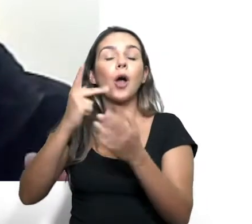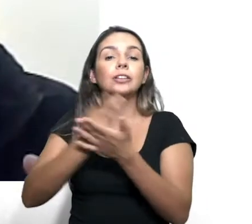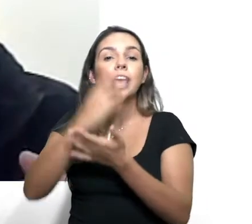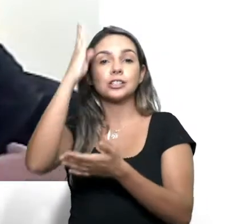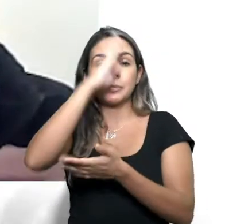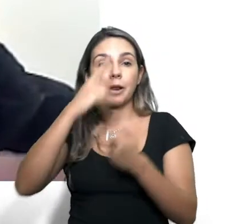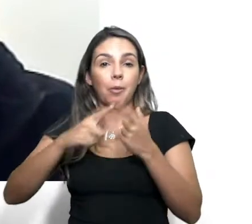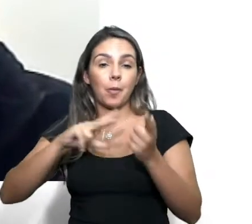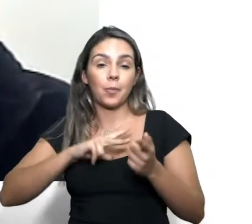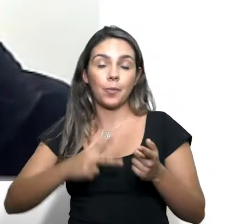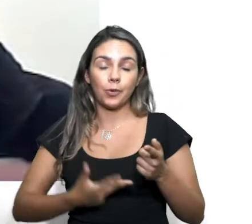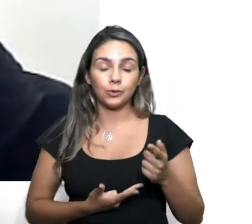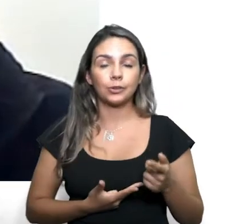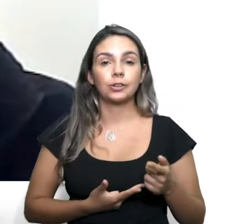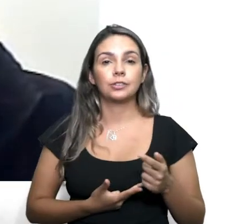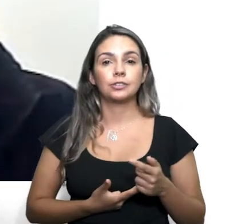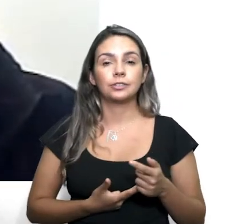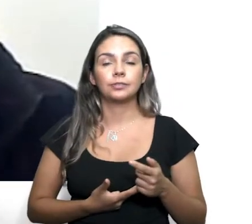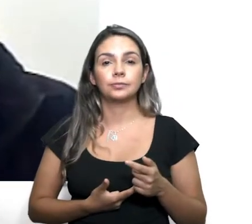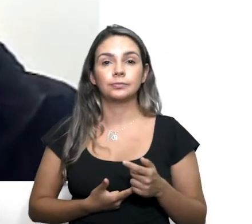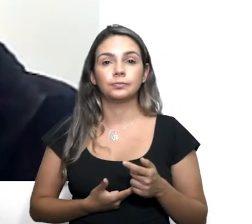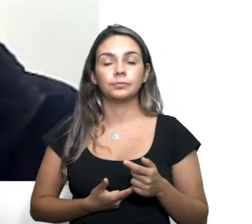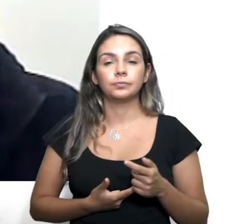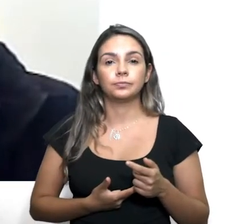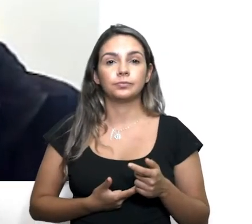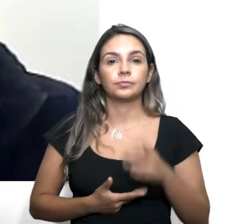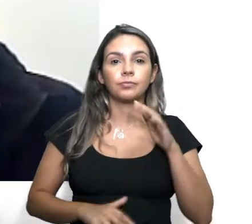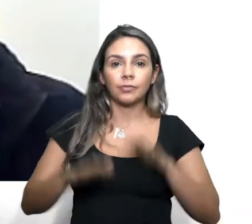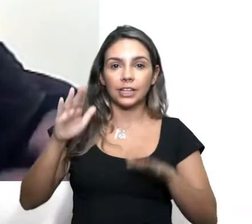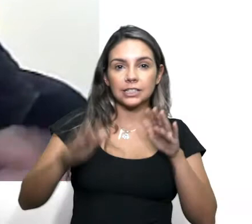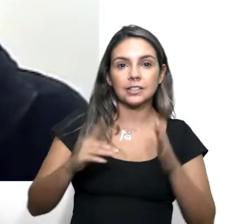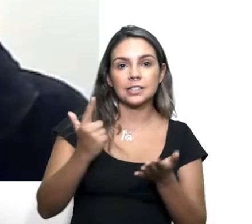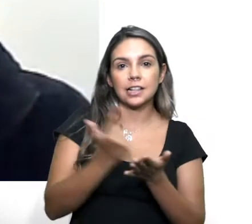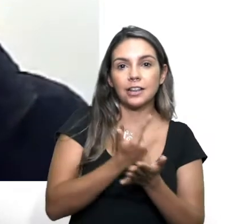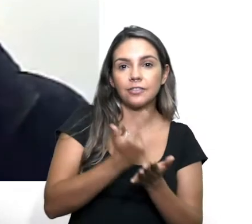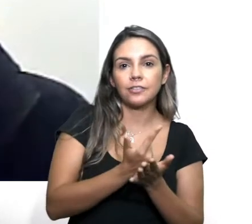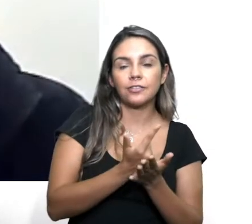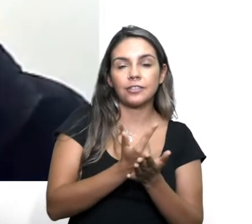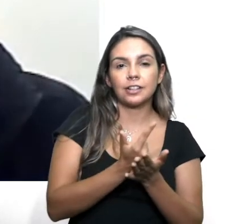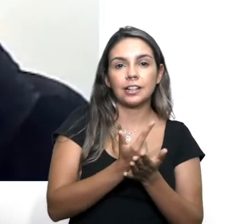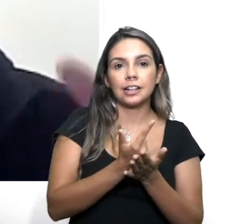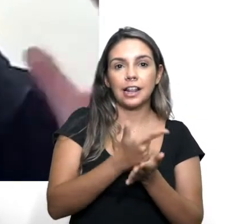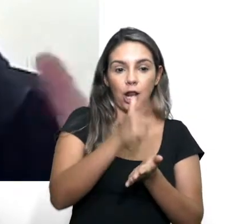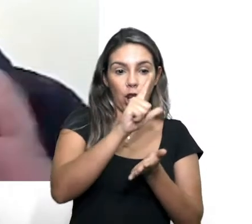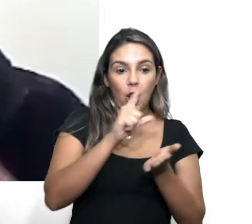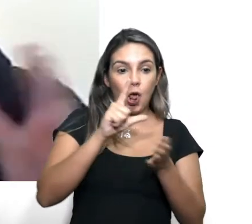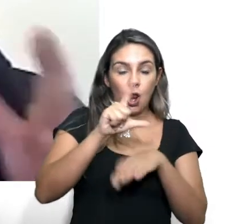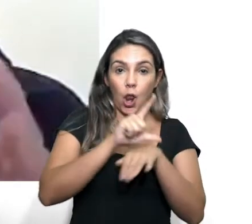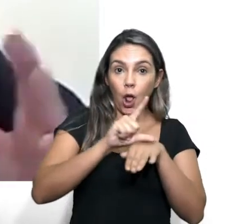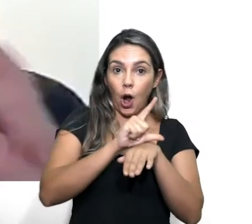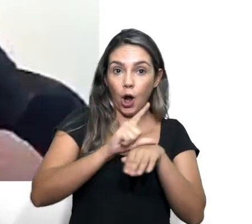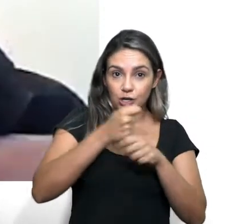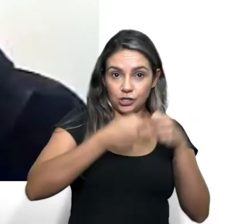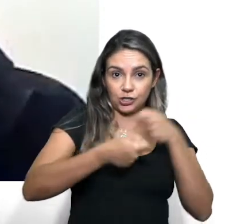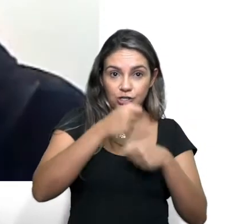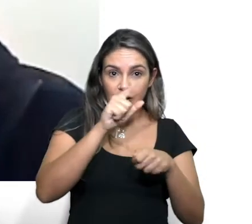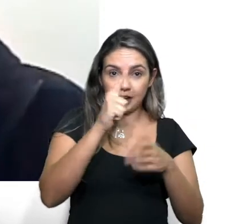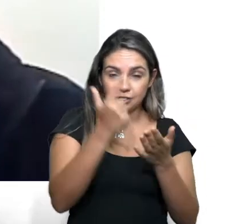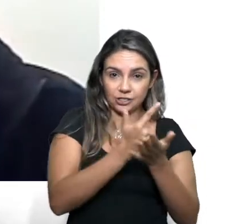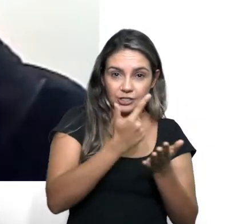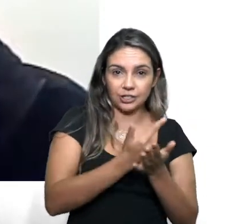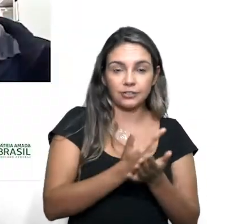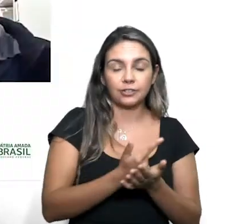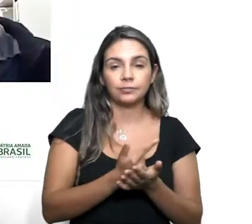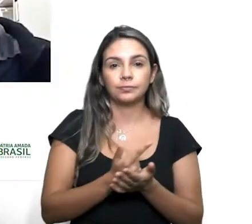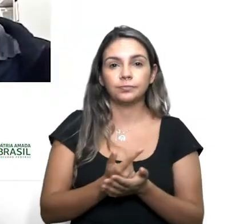mas em Portugal às vezes com as redes de livrarias as montras são iguais, não é? Ou seja, temos os mesmos livros ressaltados.